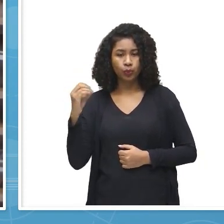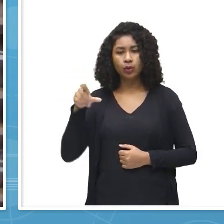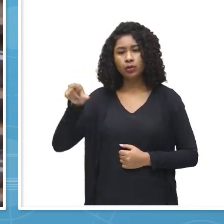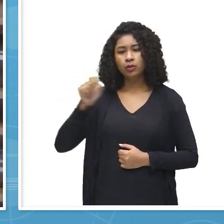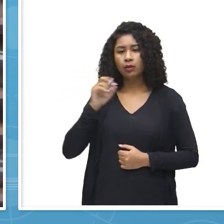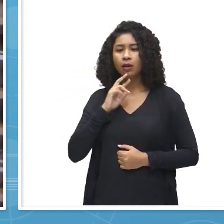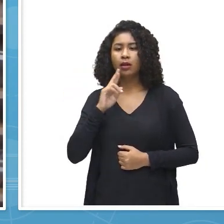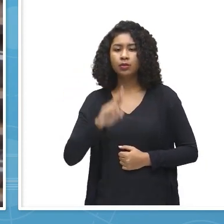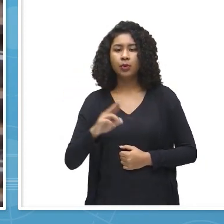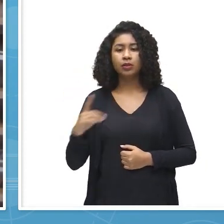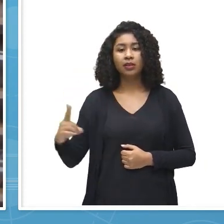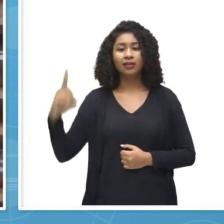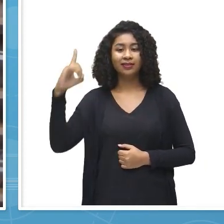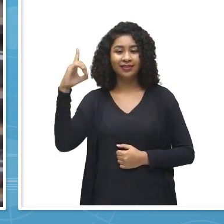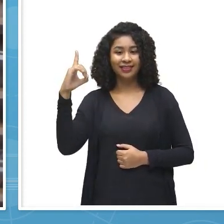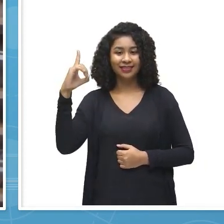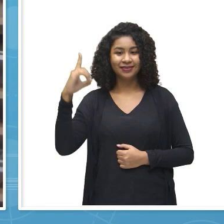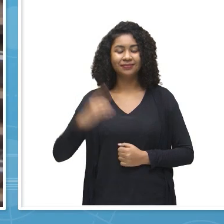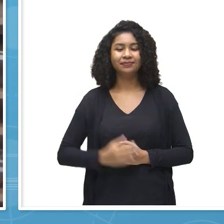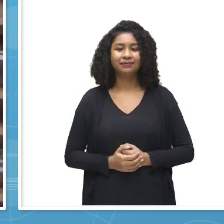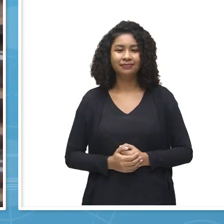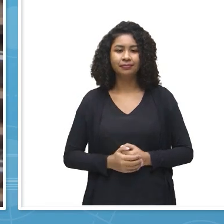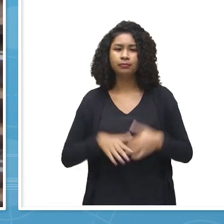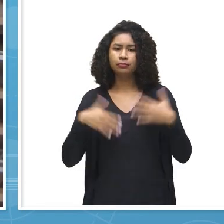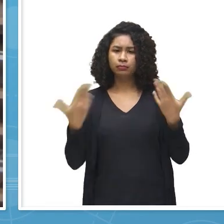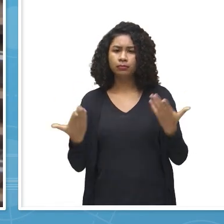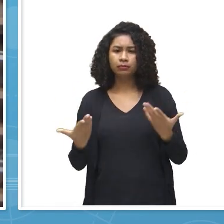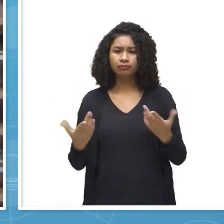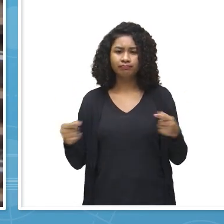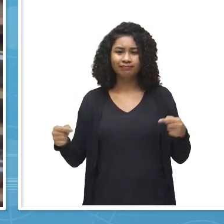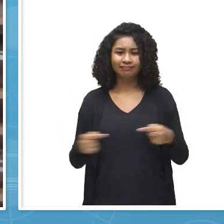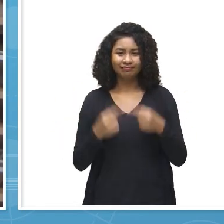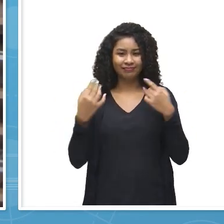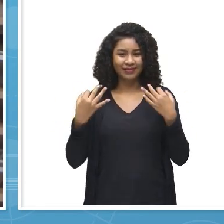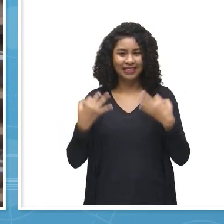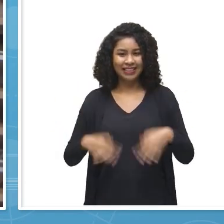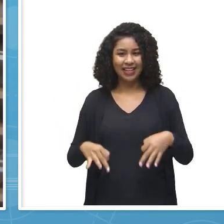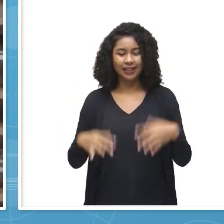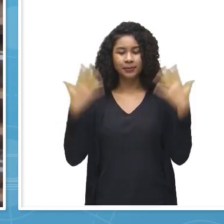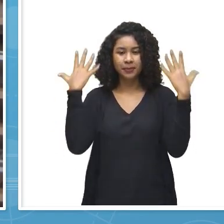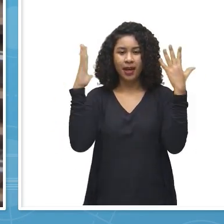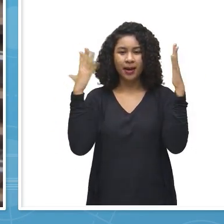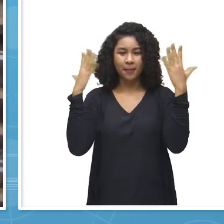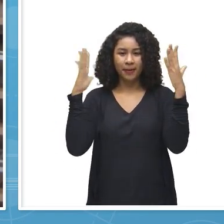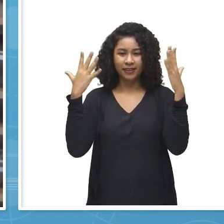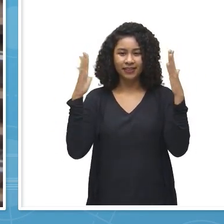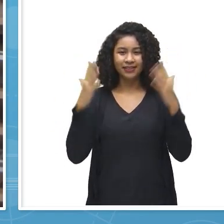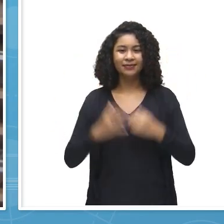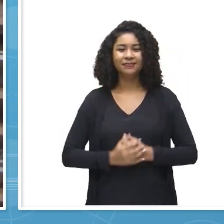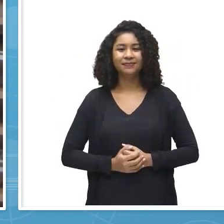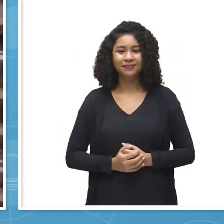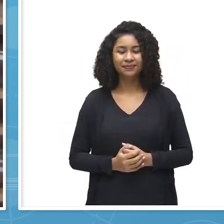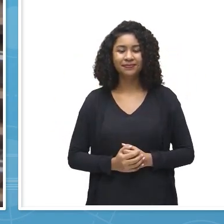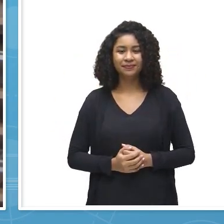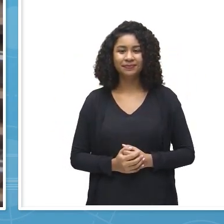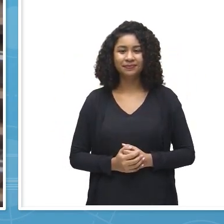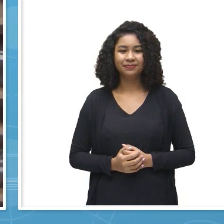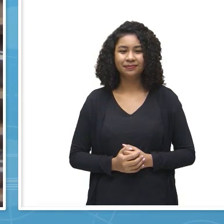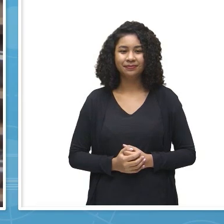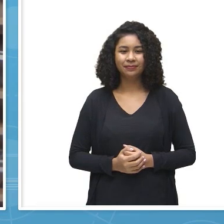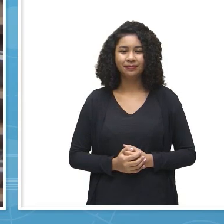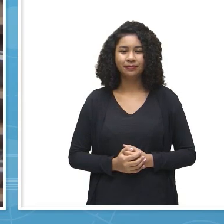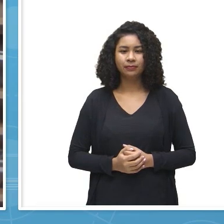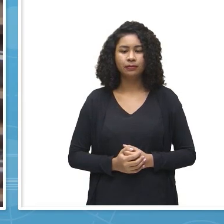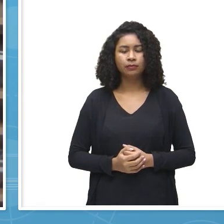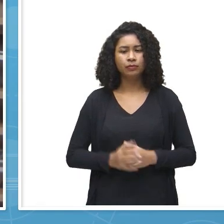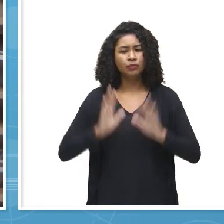colocou a letra D de dado, né? Então, sustentação e defesa. Então, parabéns, Diogo. Então, a gente viu aí as